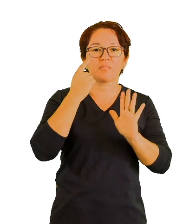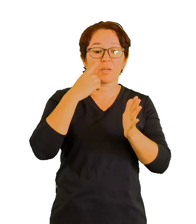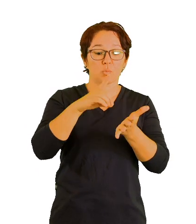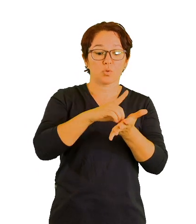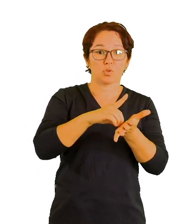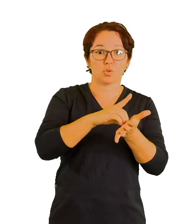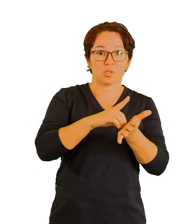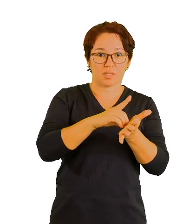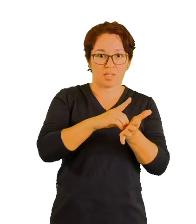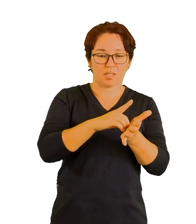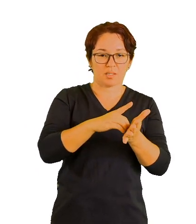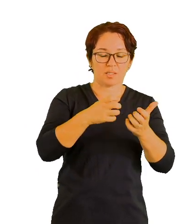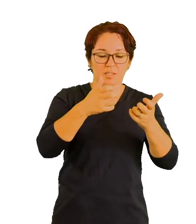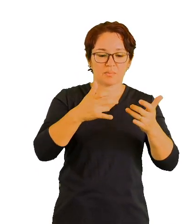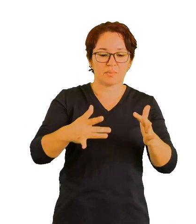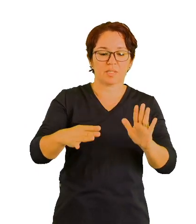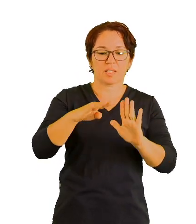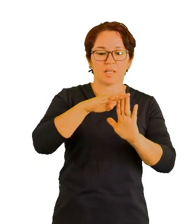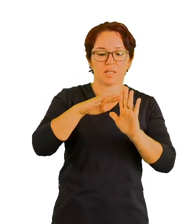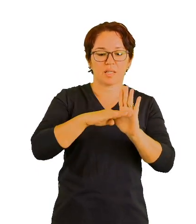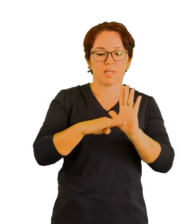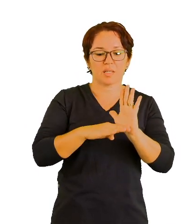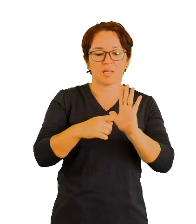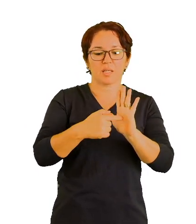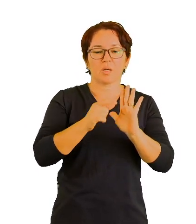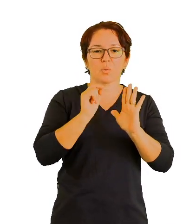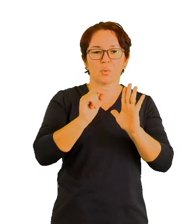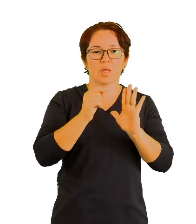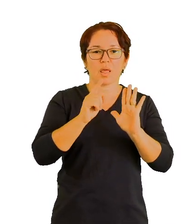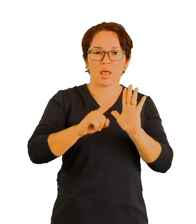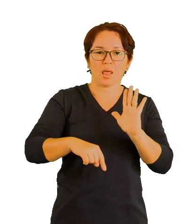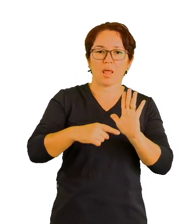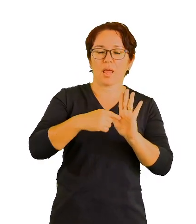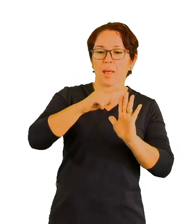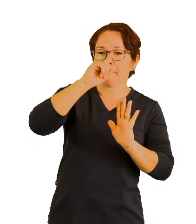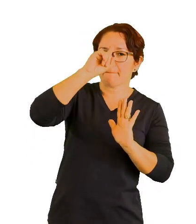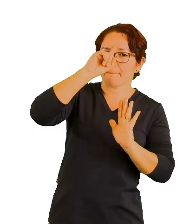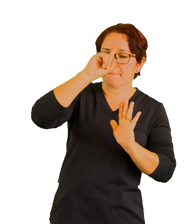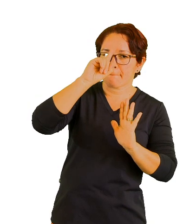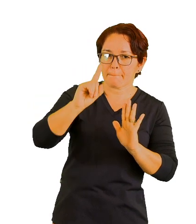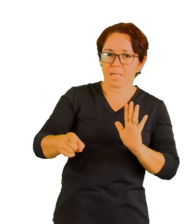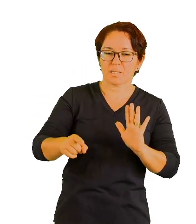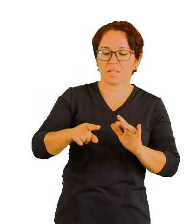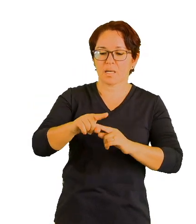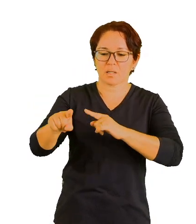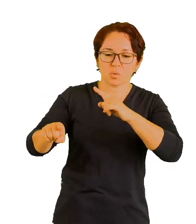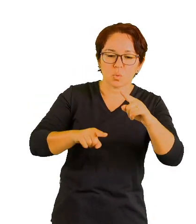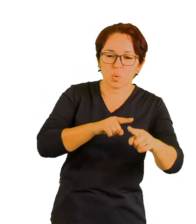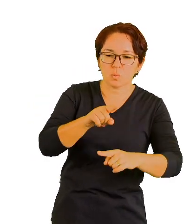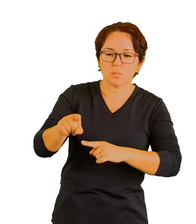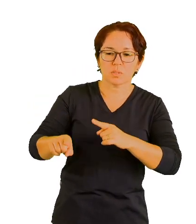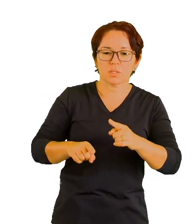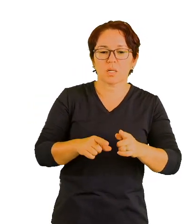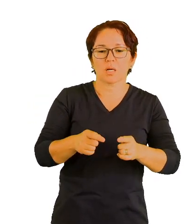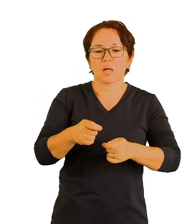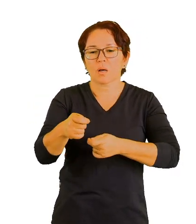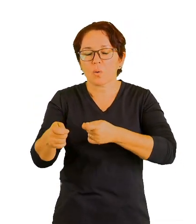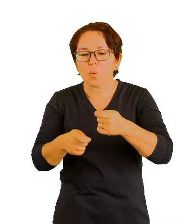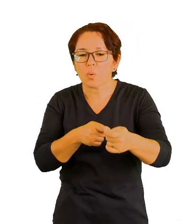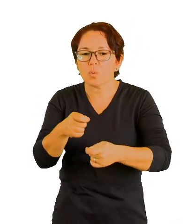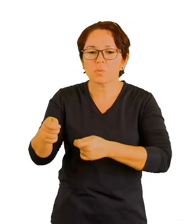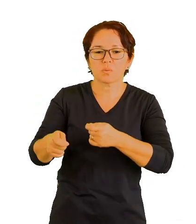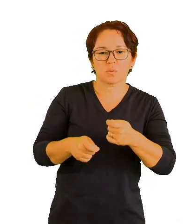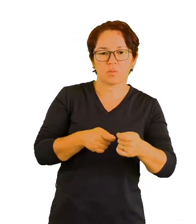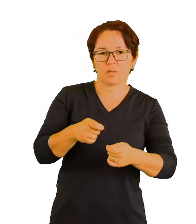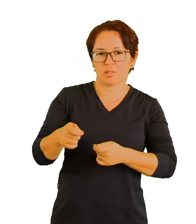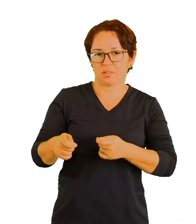Regimento é a ação ou efeito de reger, de governar, de dirigir, regência e